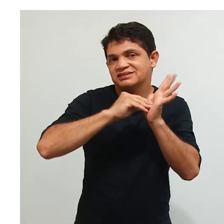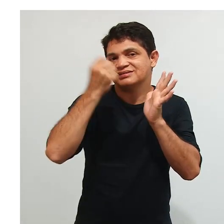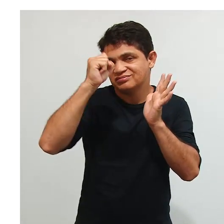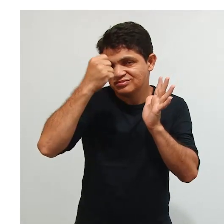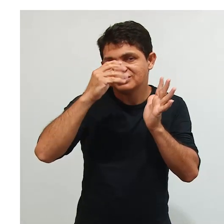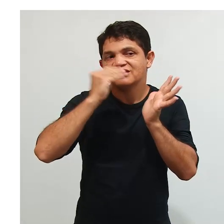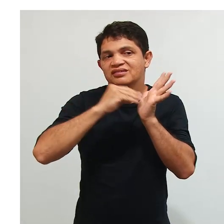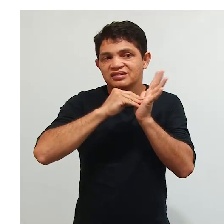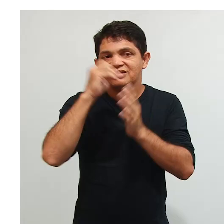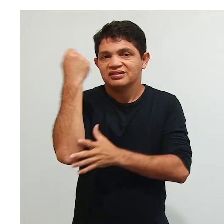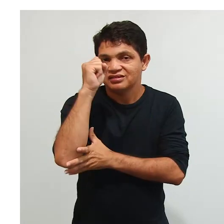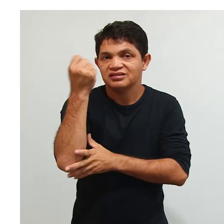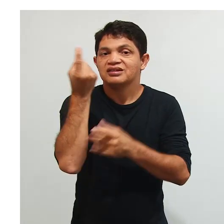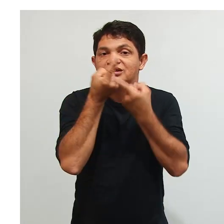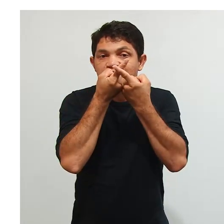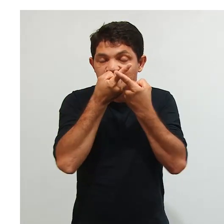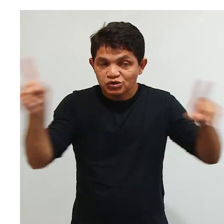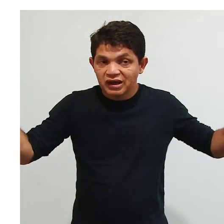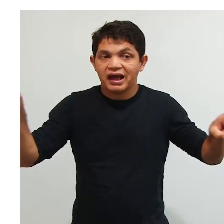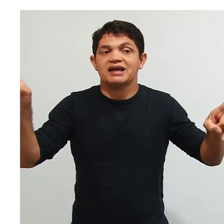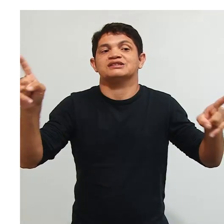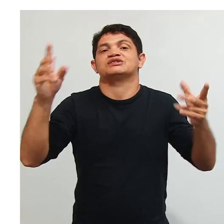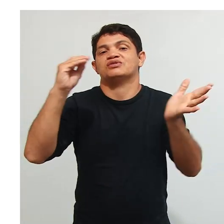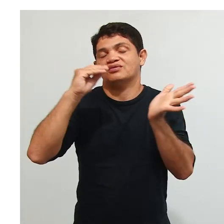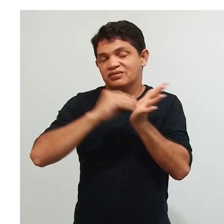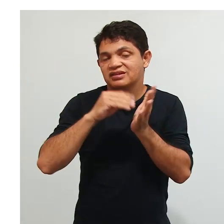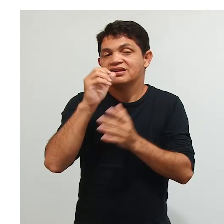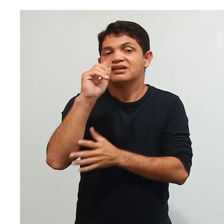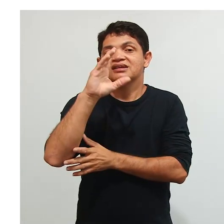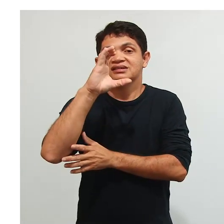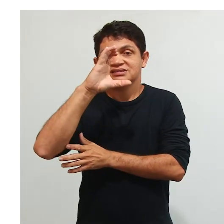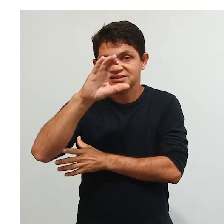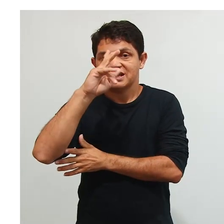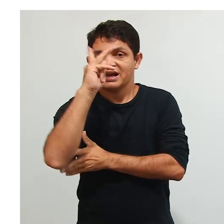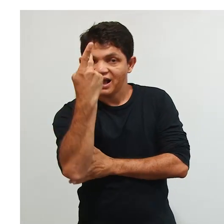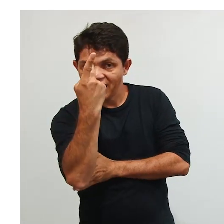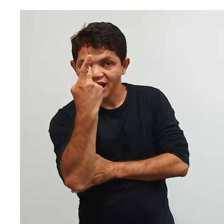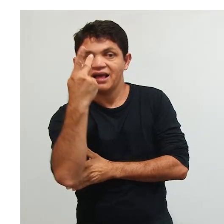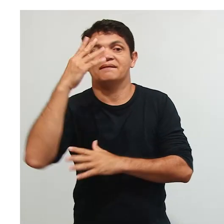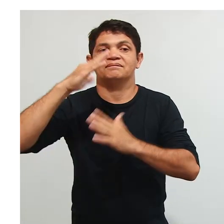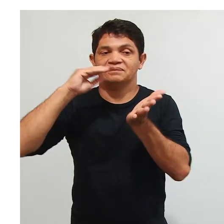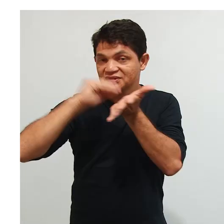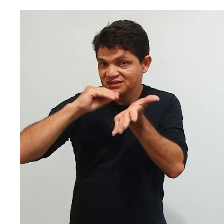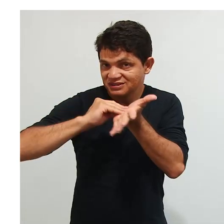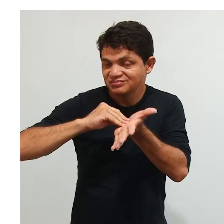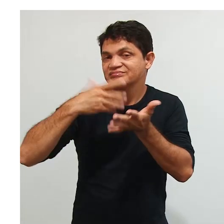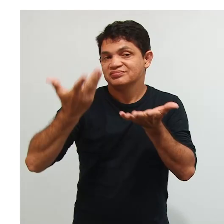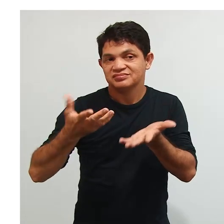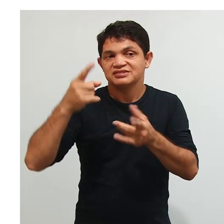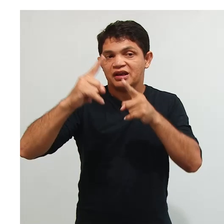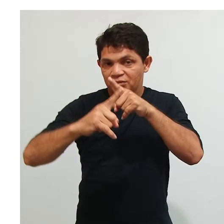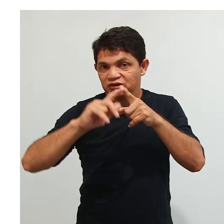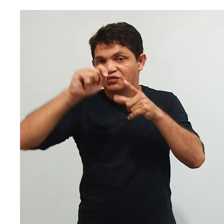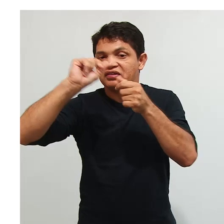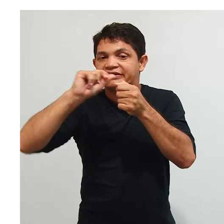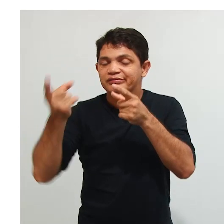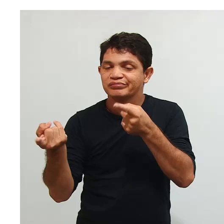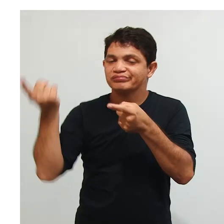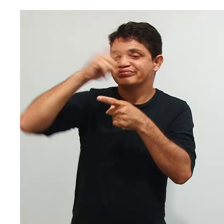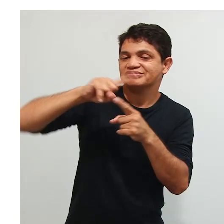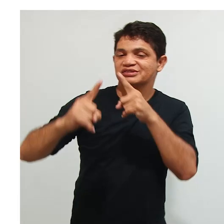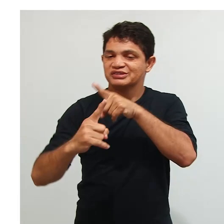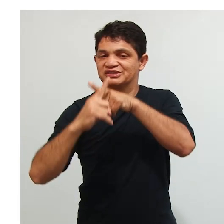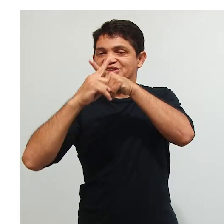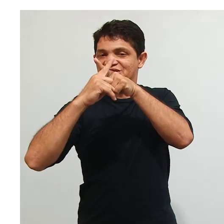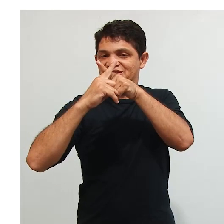o Z e foi colocado o S, e churrasco seria o CH e o indivíduo colocou X.